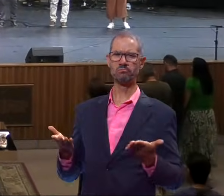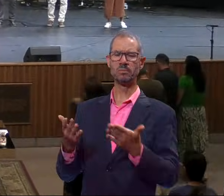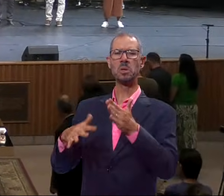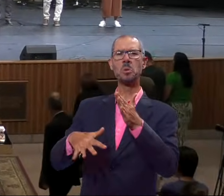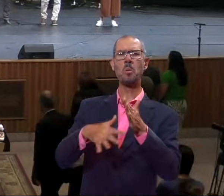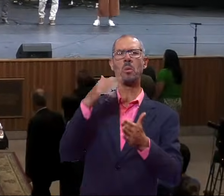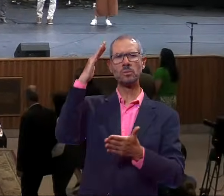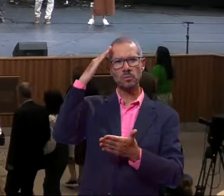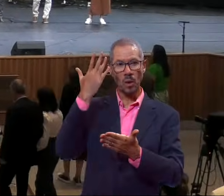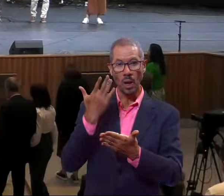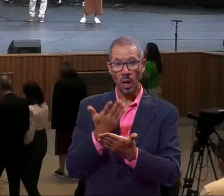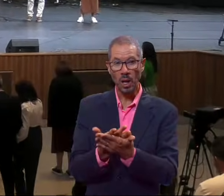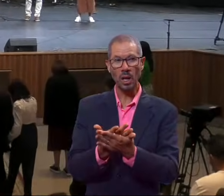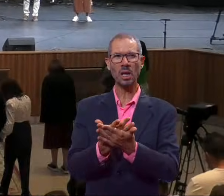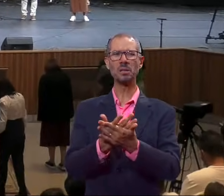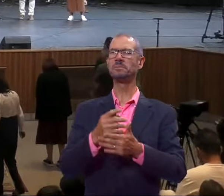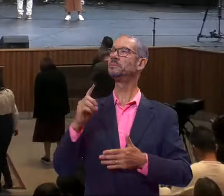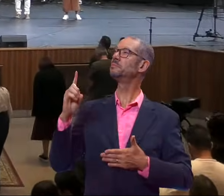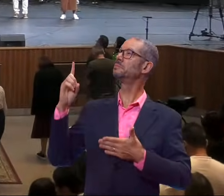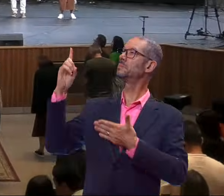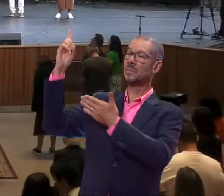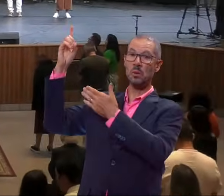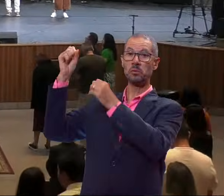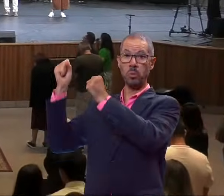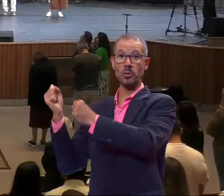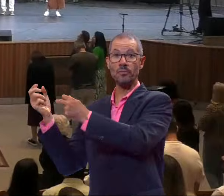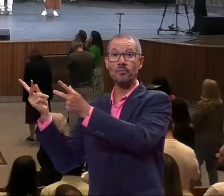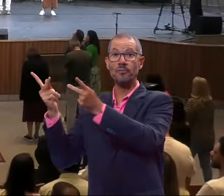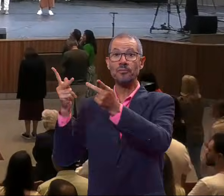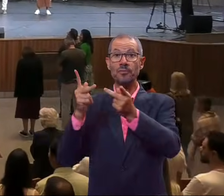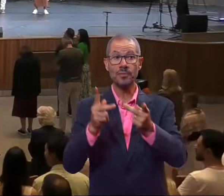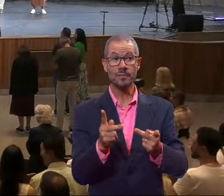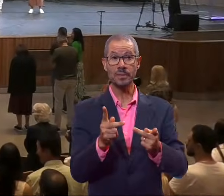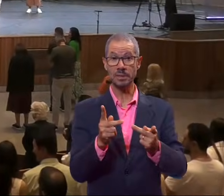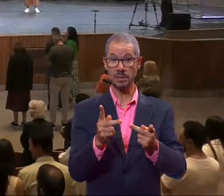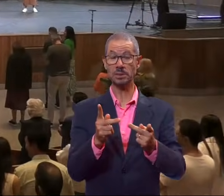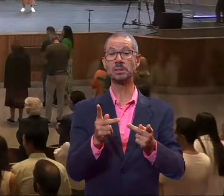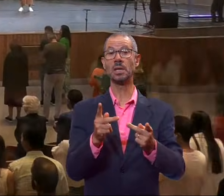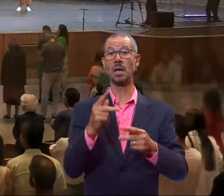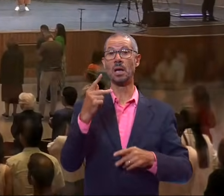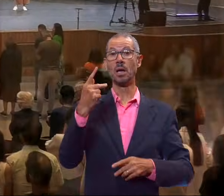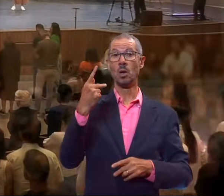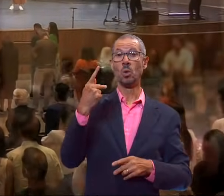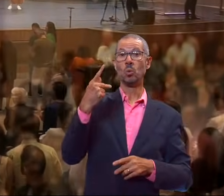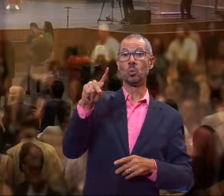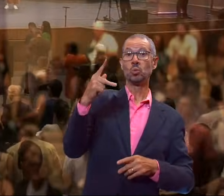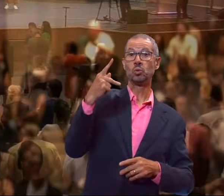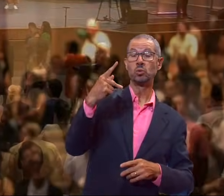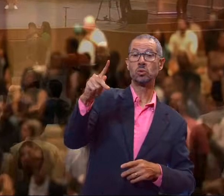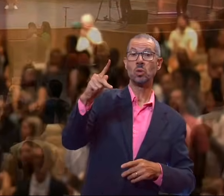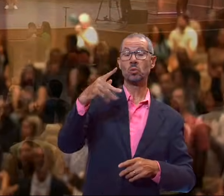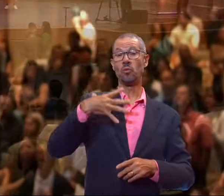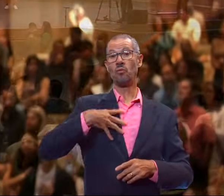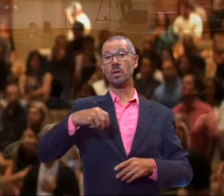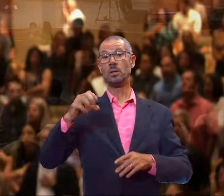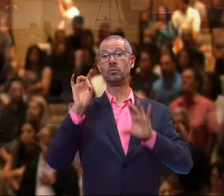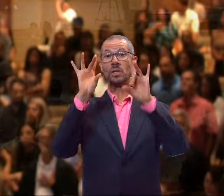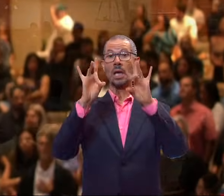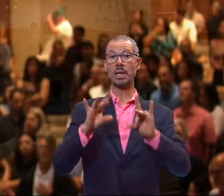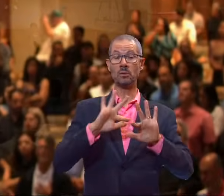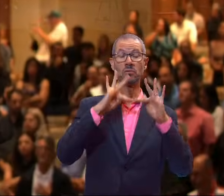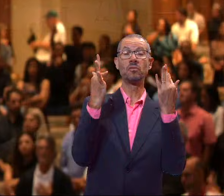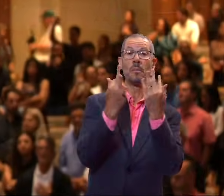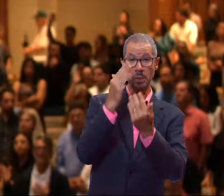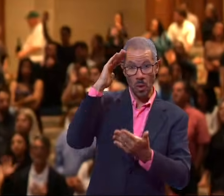Quantos creem que Deus pode visitar os filhos, os parentes, os queridos do nosso irmão?